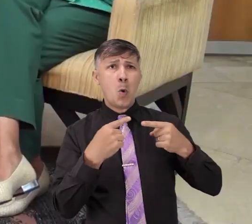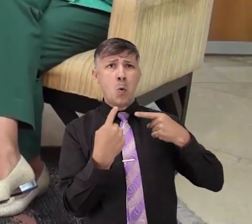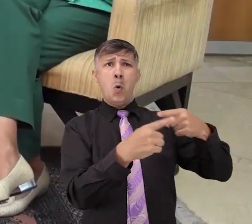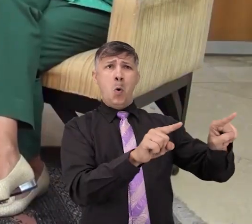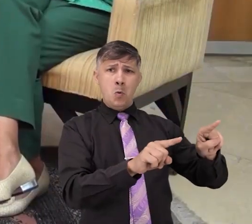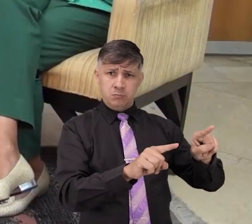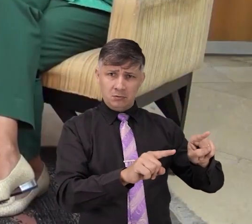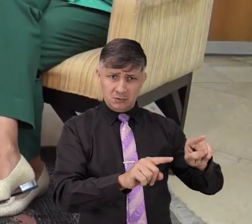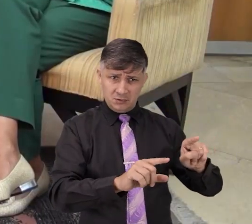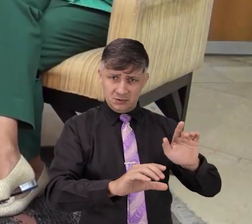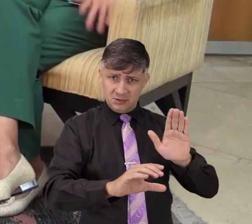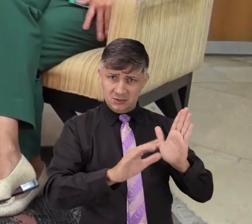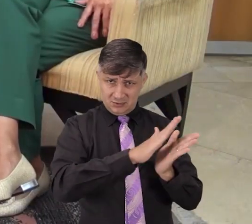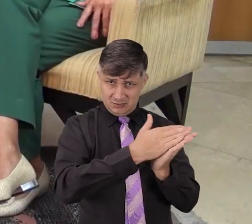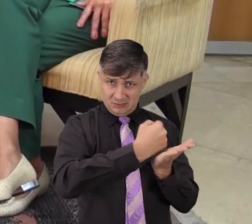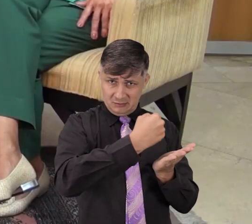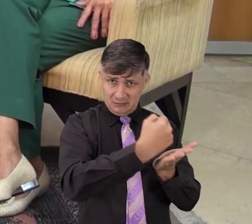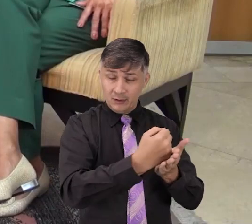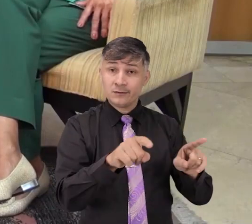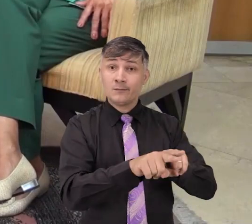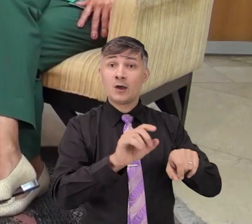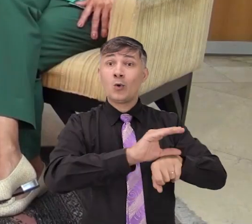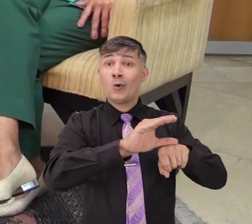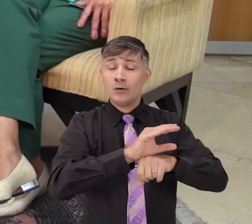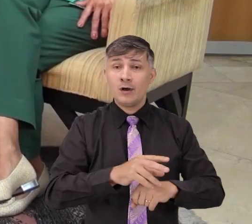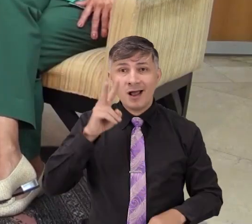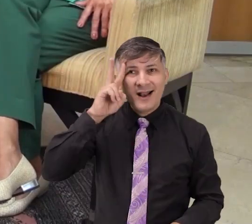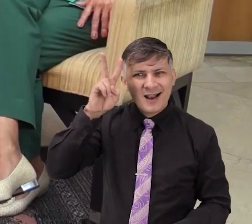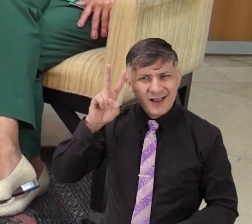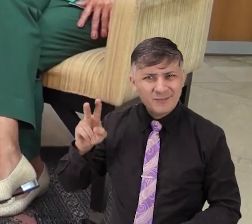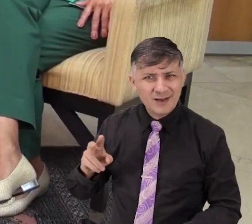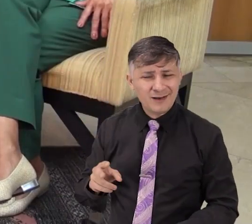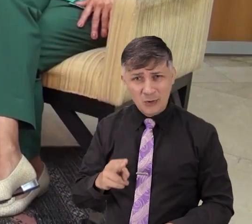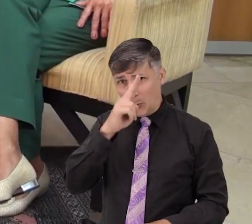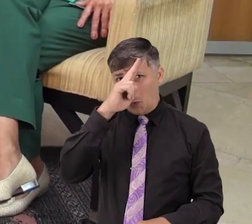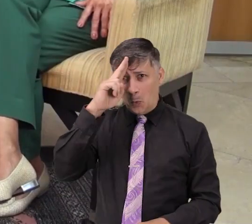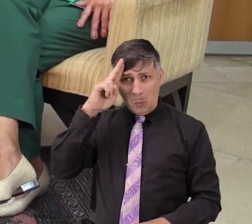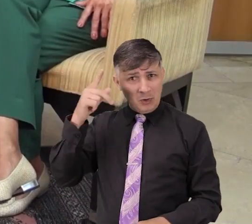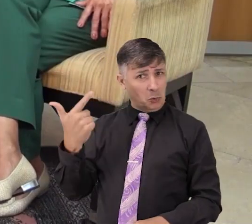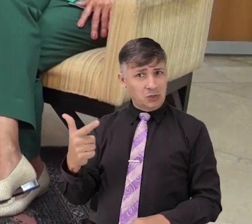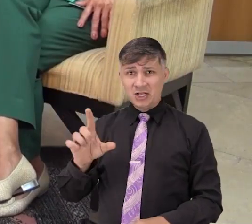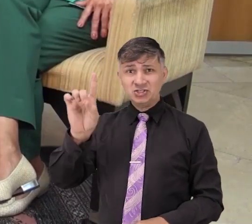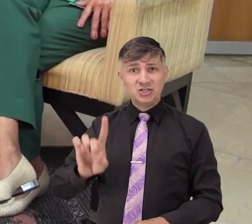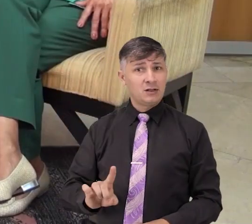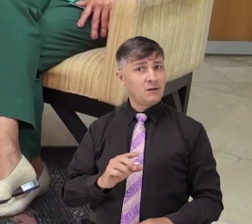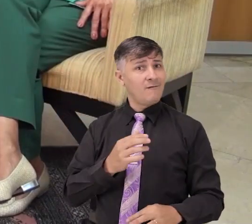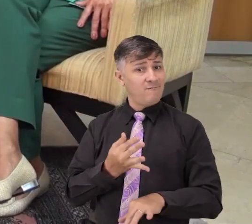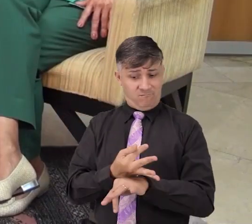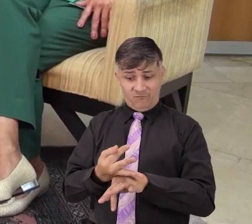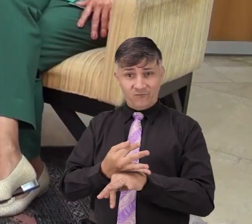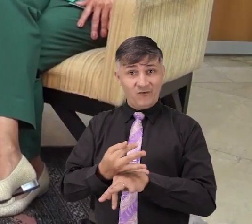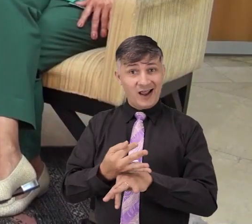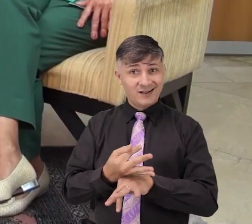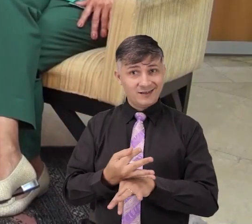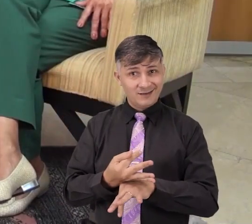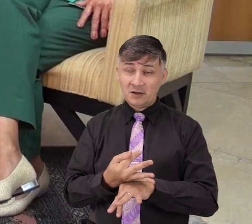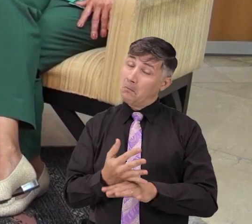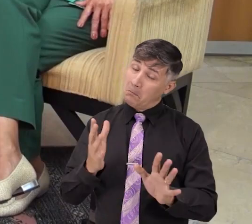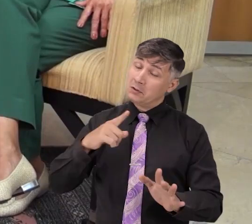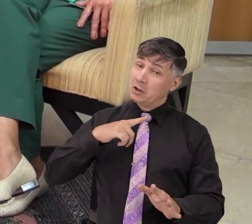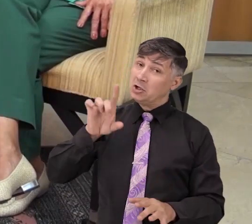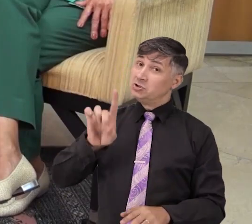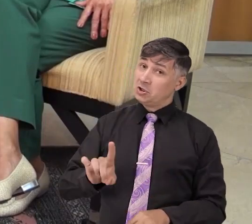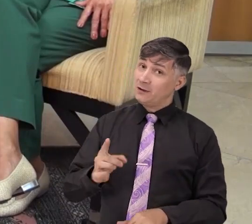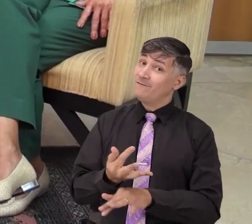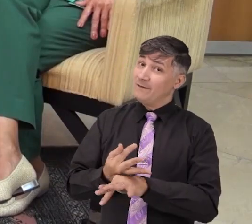está ferindo a Constituição. Por exemplo, eu lembro aqui do direito de férias, né? Motorista de Uber não tem direito de férias. Tem direito de férias, em tese,